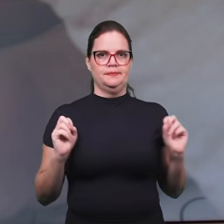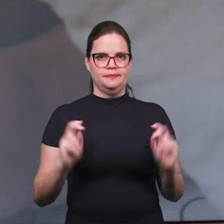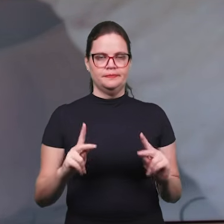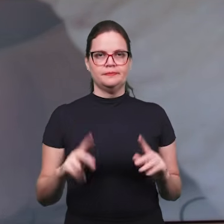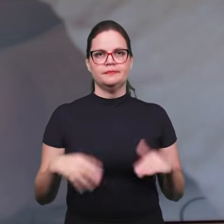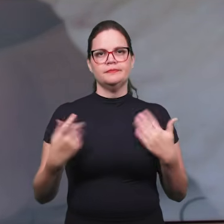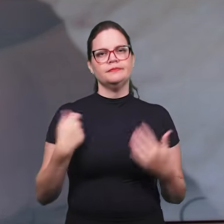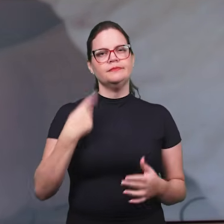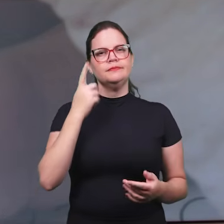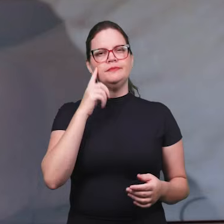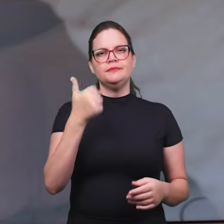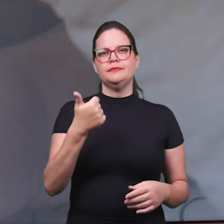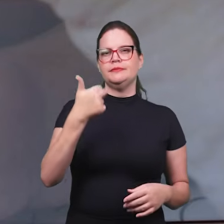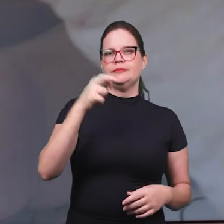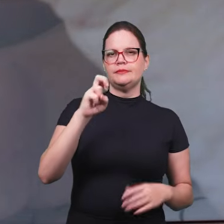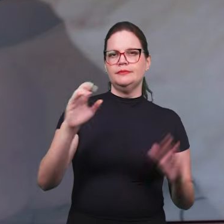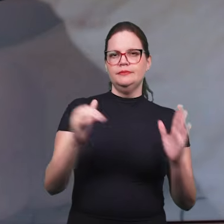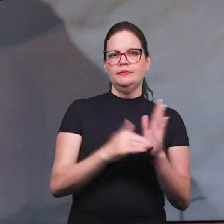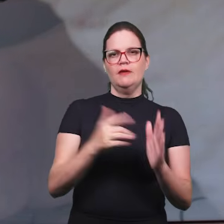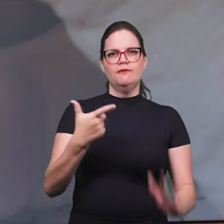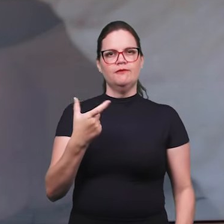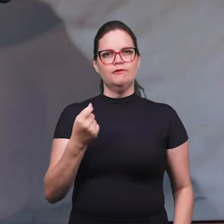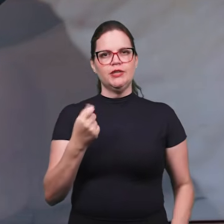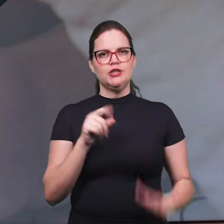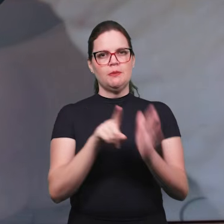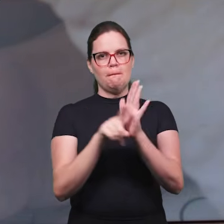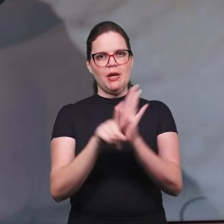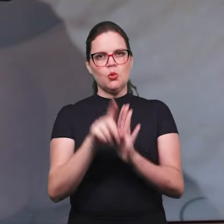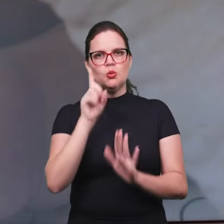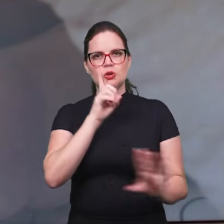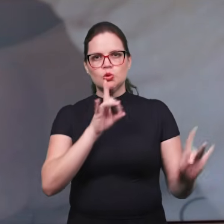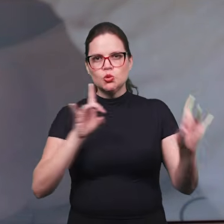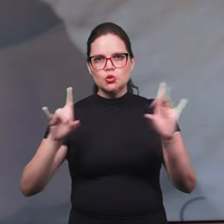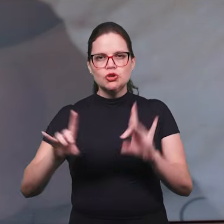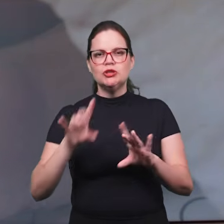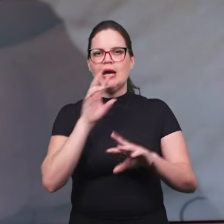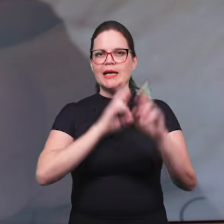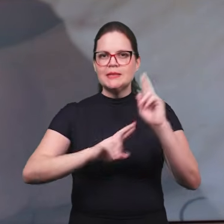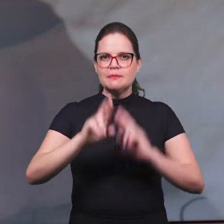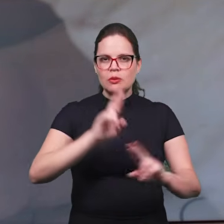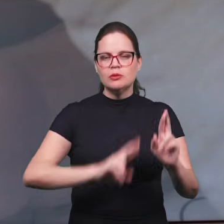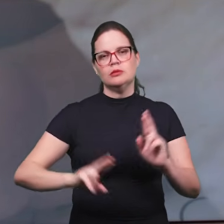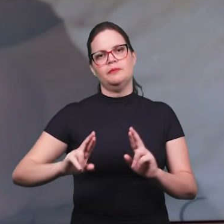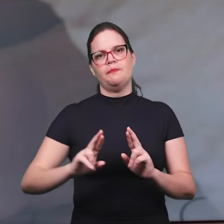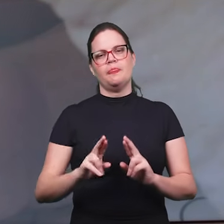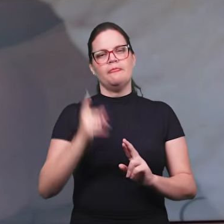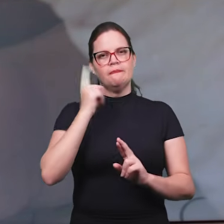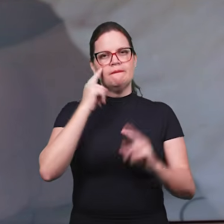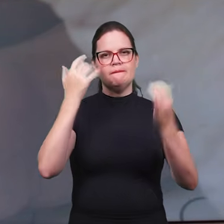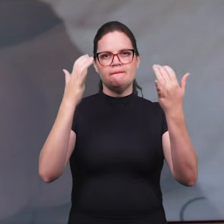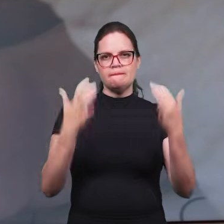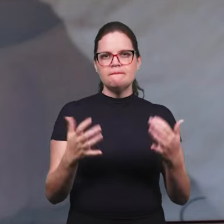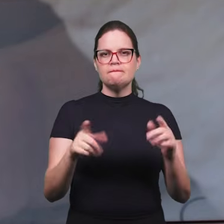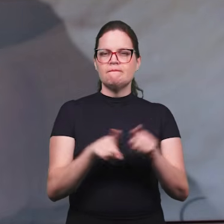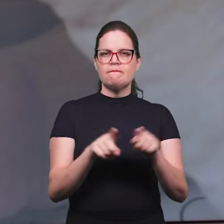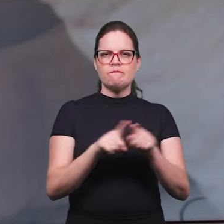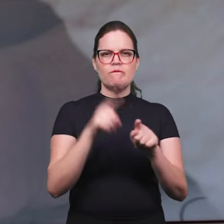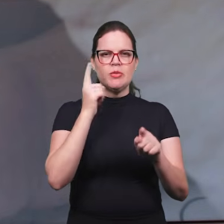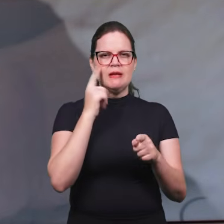recuperar o ritmo. Então, você faz ali 15 a 20 questões por dia, analisa bem essas questões, comenta